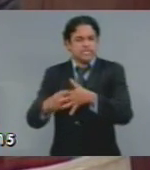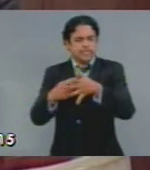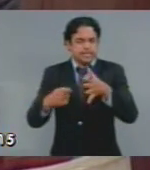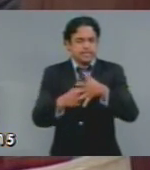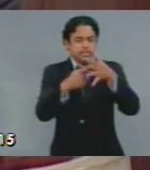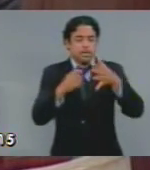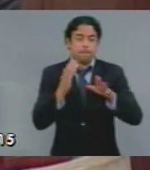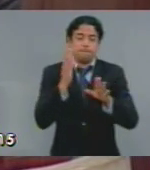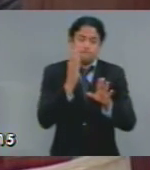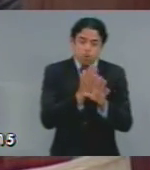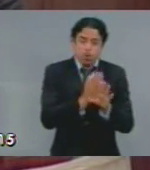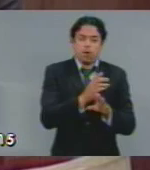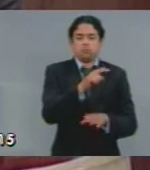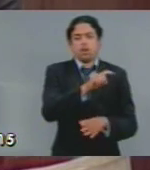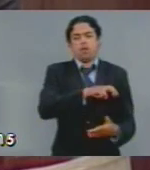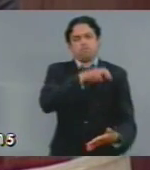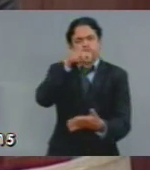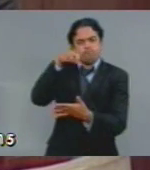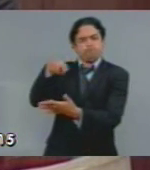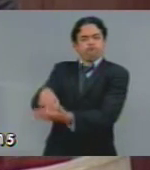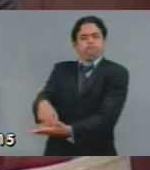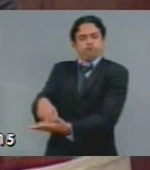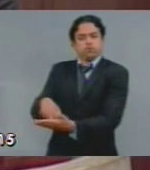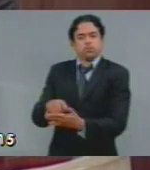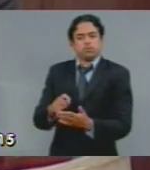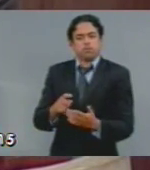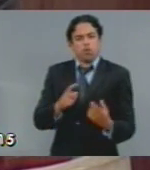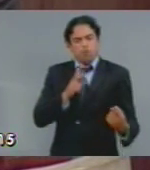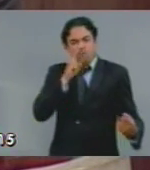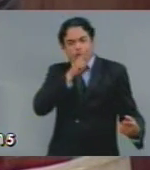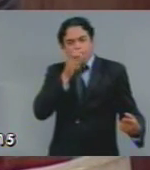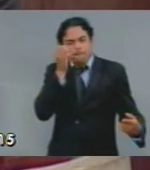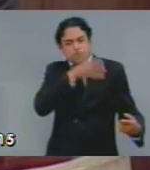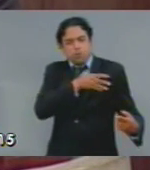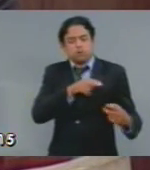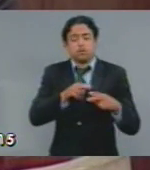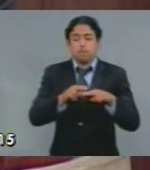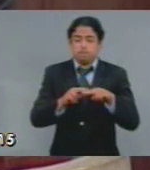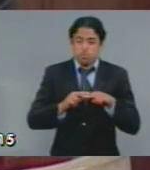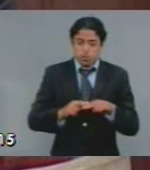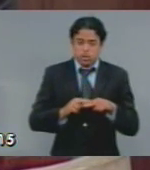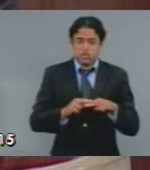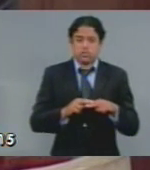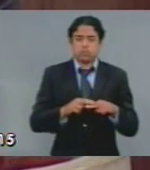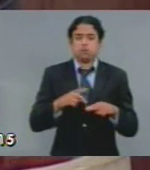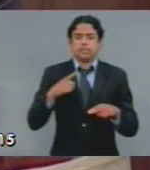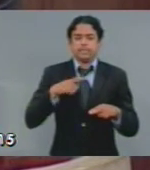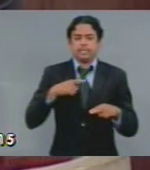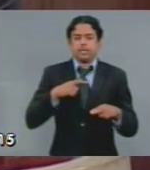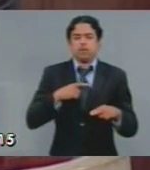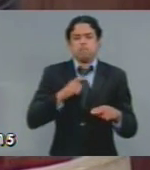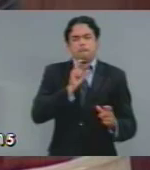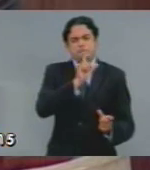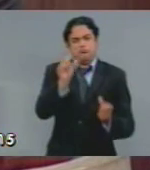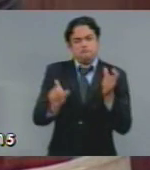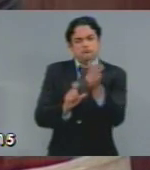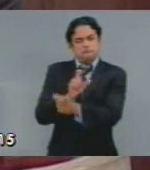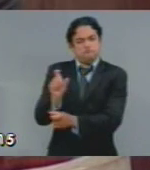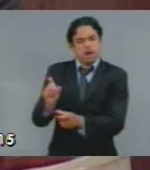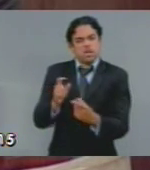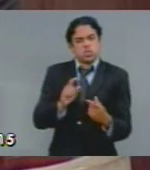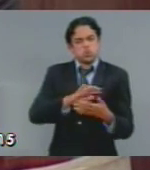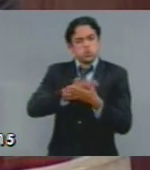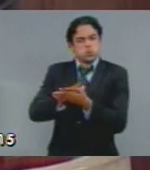pesada institucionalidade que logo se levantou contra eles. Basta escutar o tom intolerante de reprimenda, ademoestação